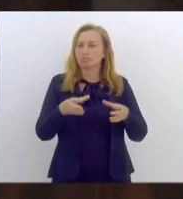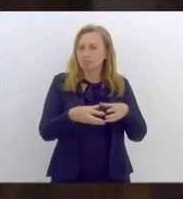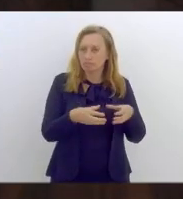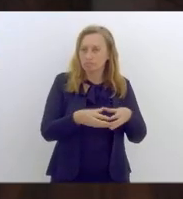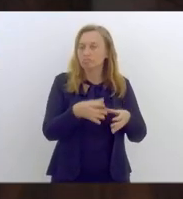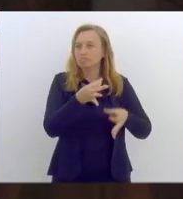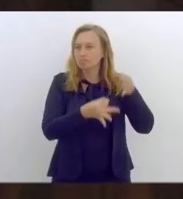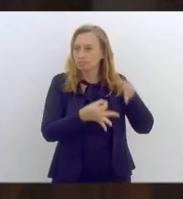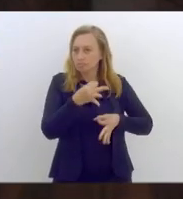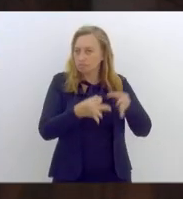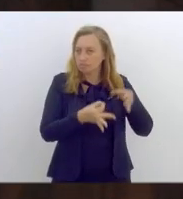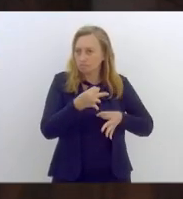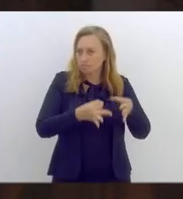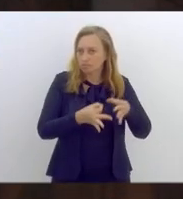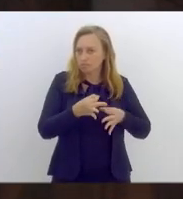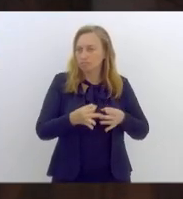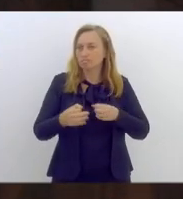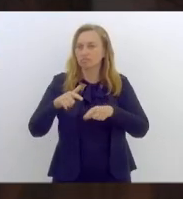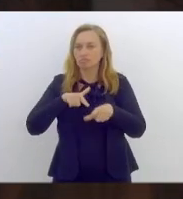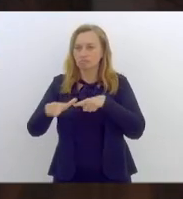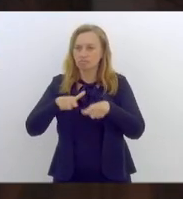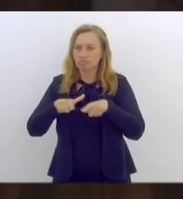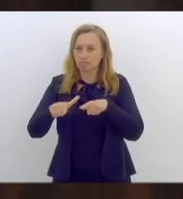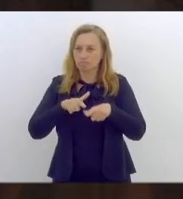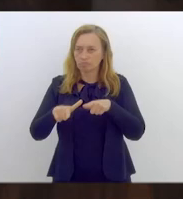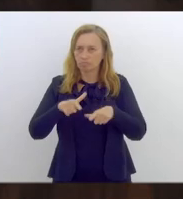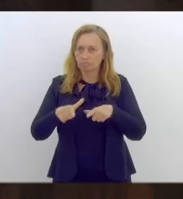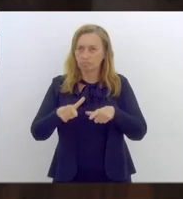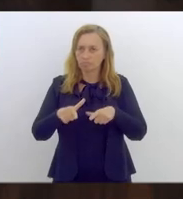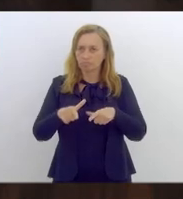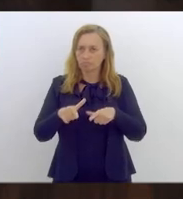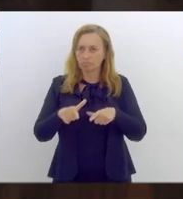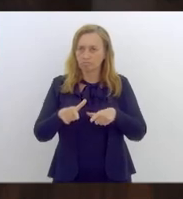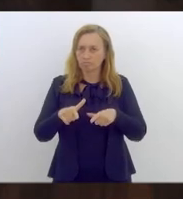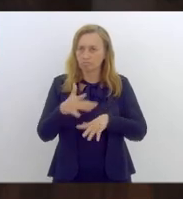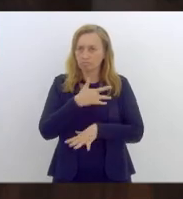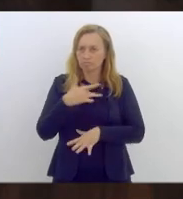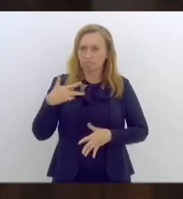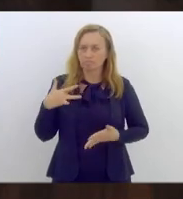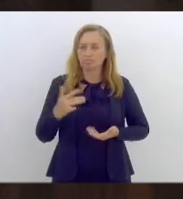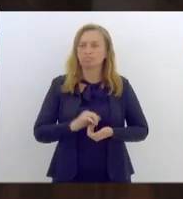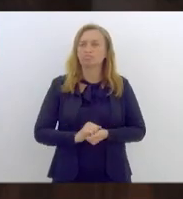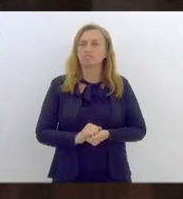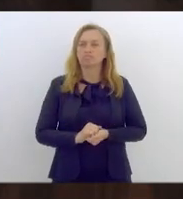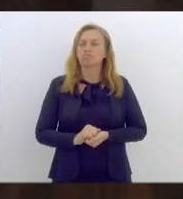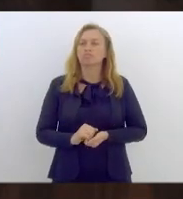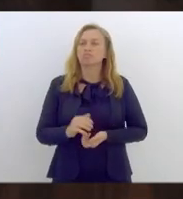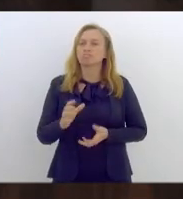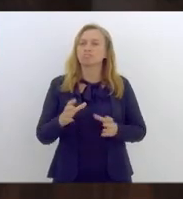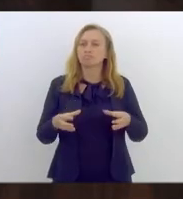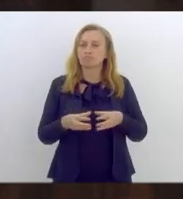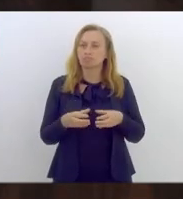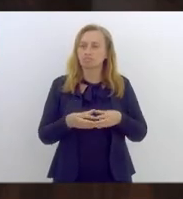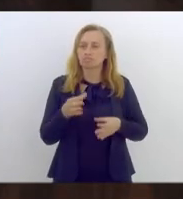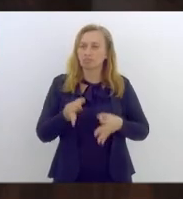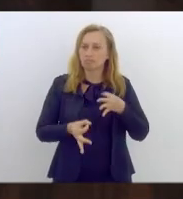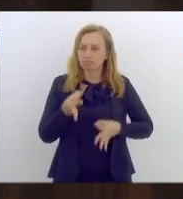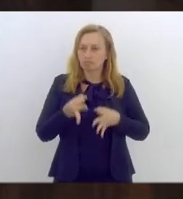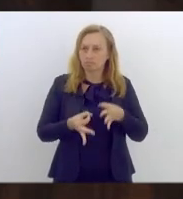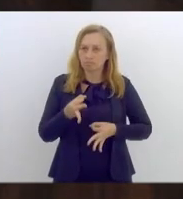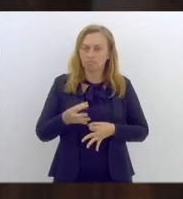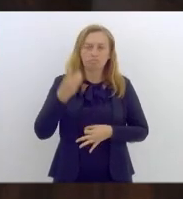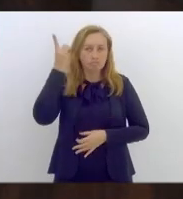comissões de condição justiça de trabalho e de saúde para emitir pela comissão de Justiça